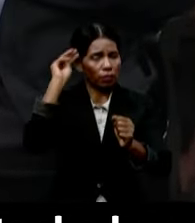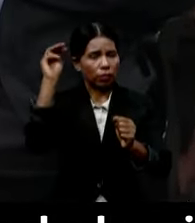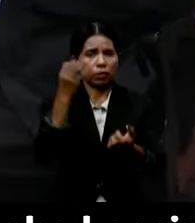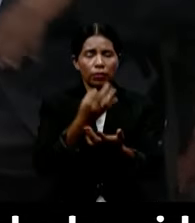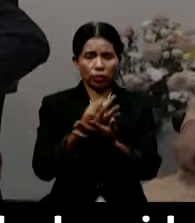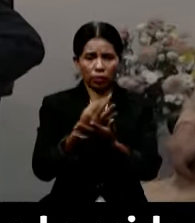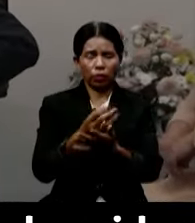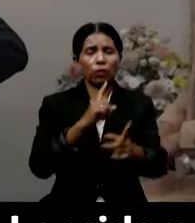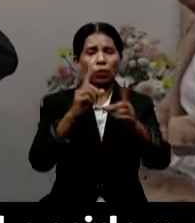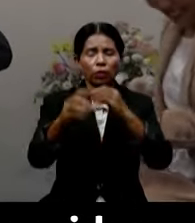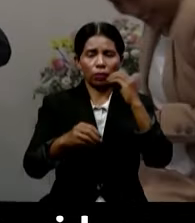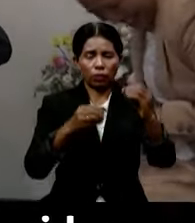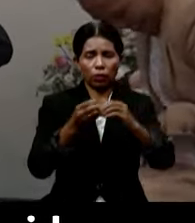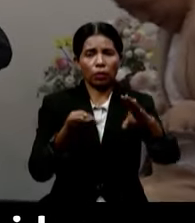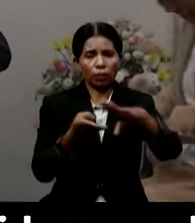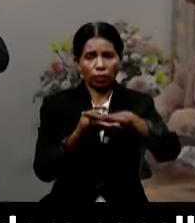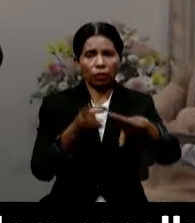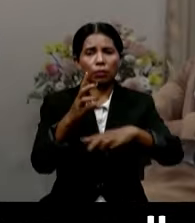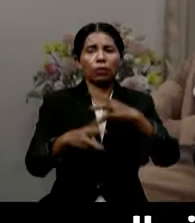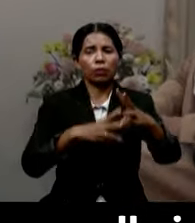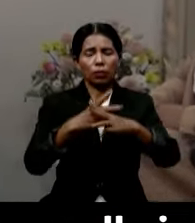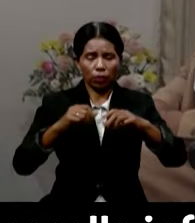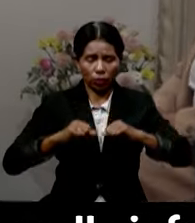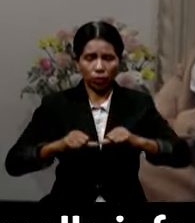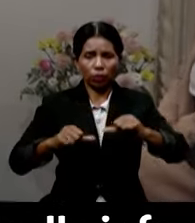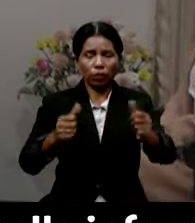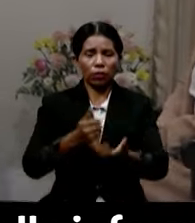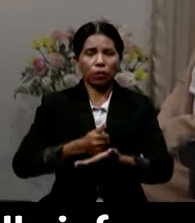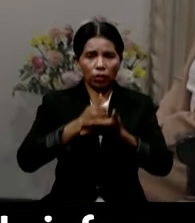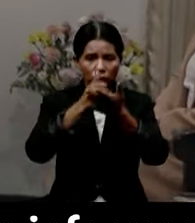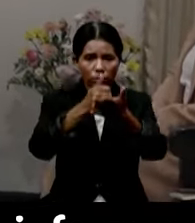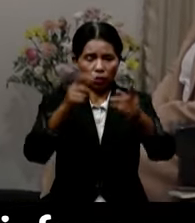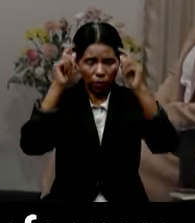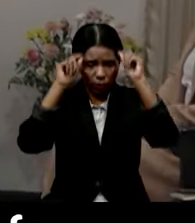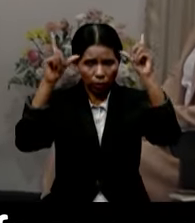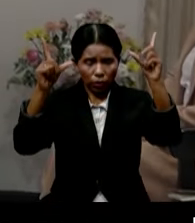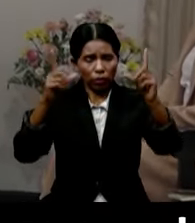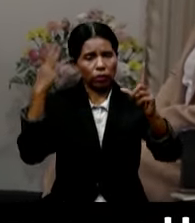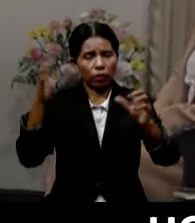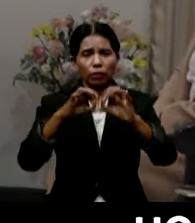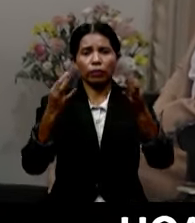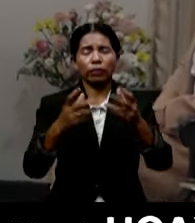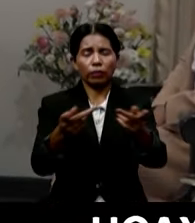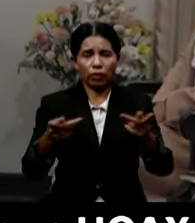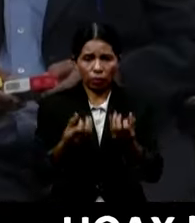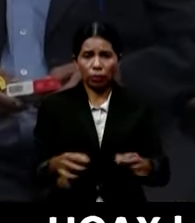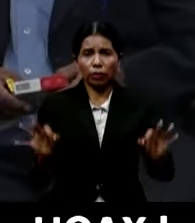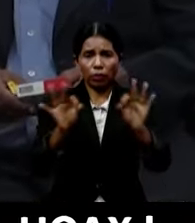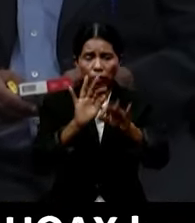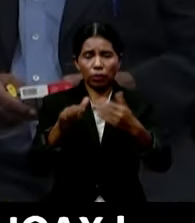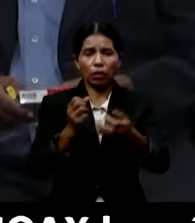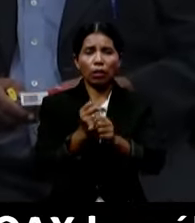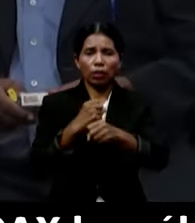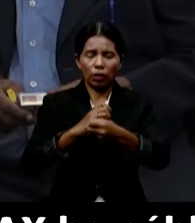Finanças, onde colhe com o Banco Mundial, nebe se continua apoio Timor-Leste e a área prioridade Sira, onde halau